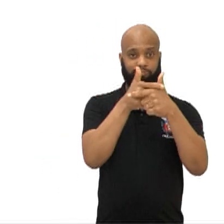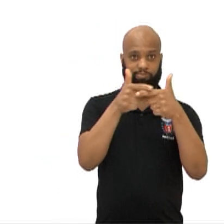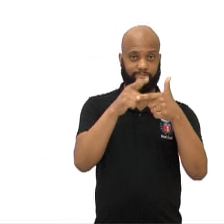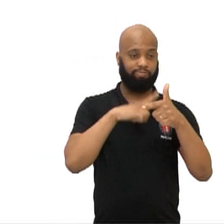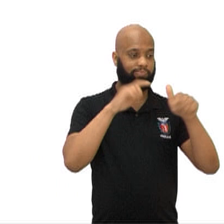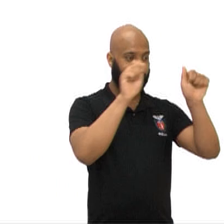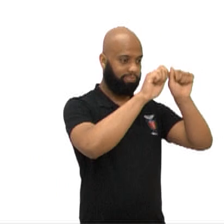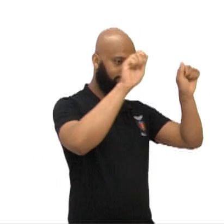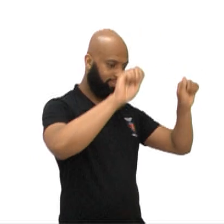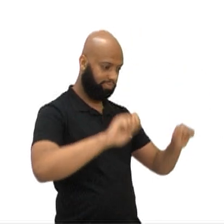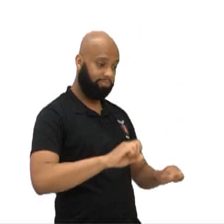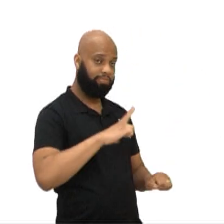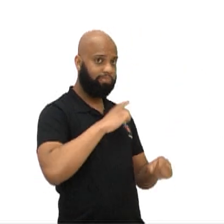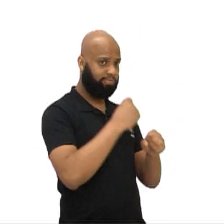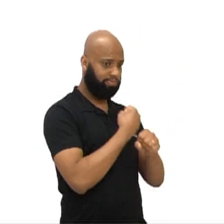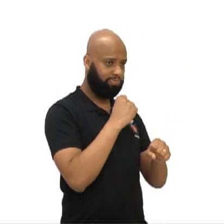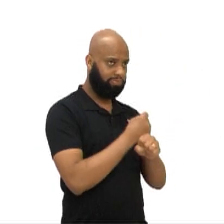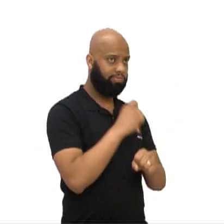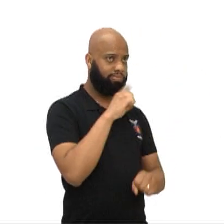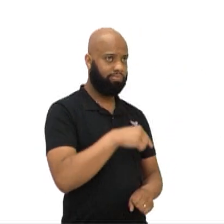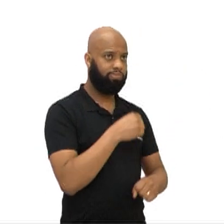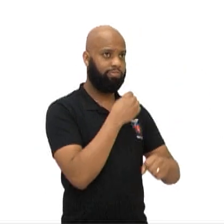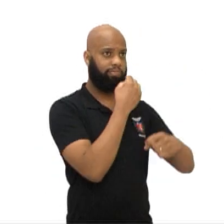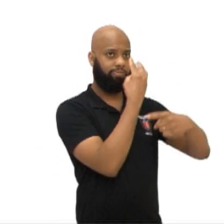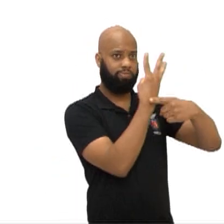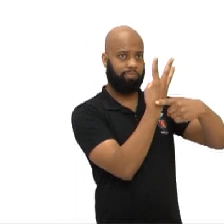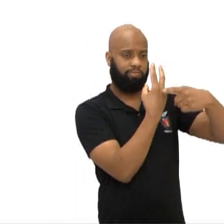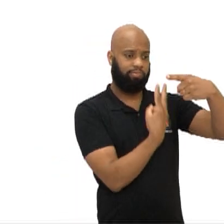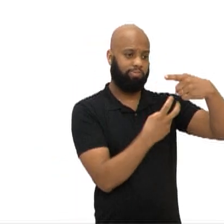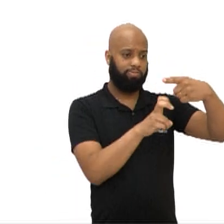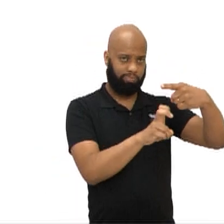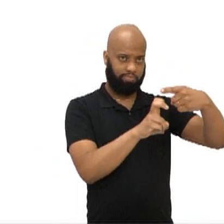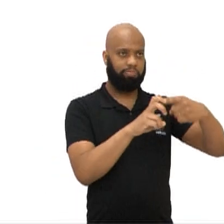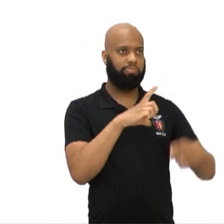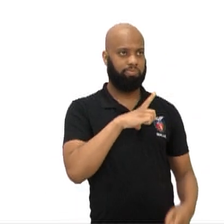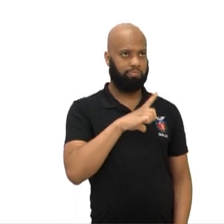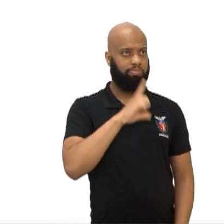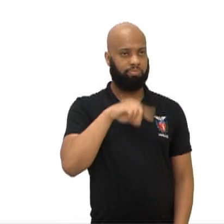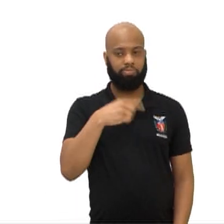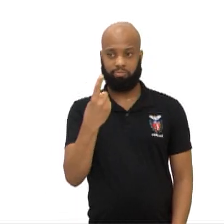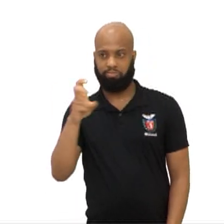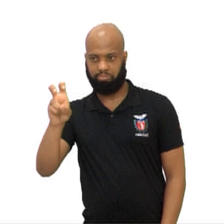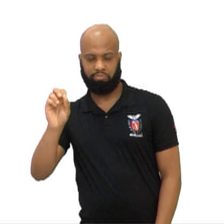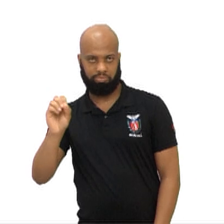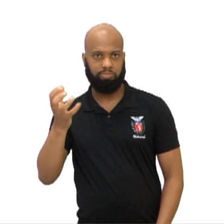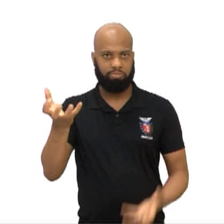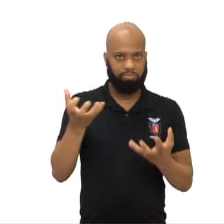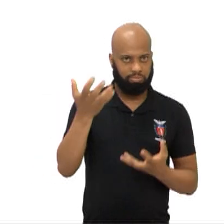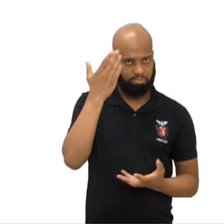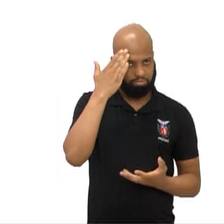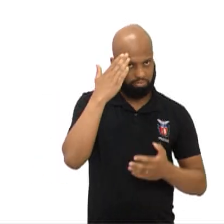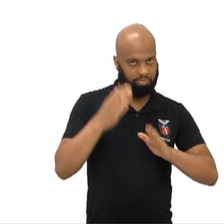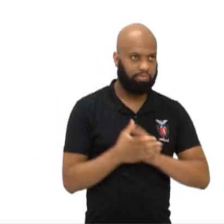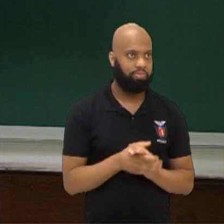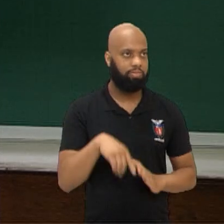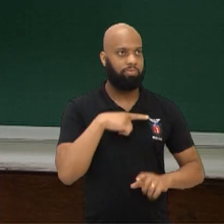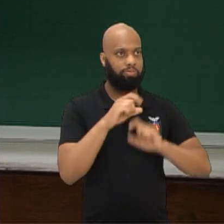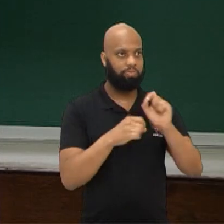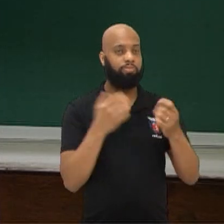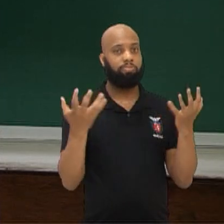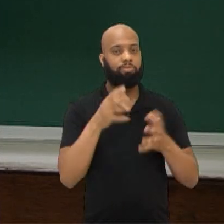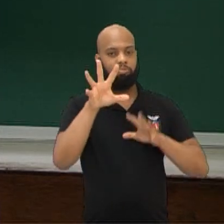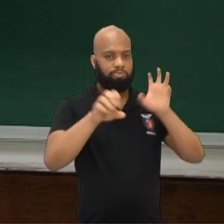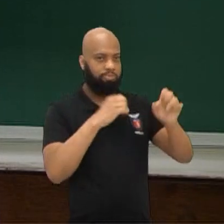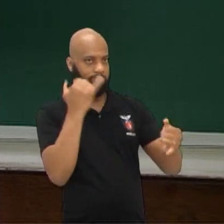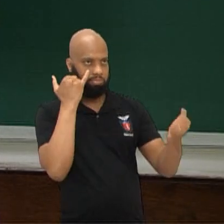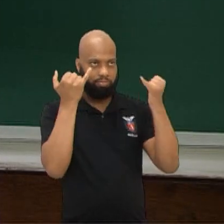área construída de 25 para 150. Tá? Então, vamos lá. Eu vou retirar, né, os valores que